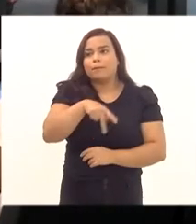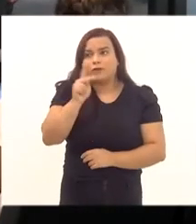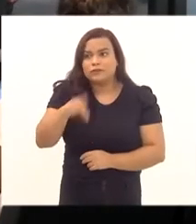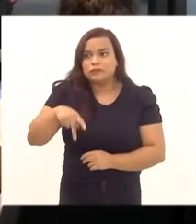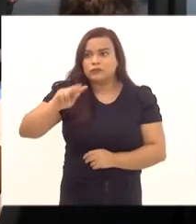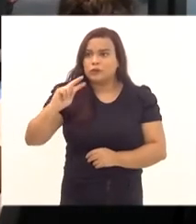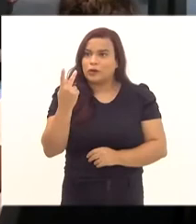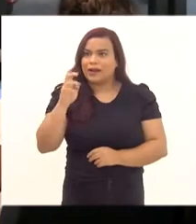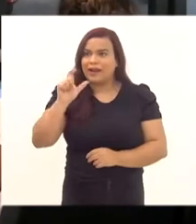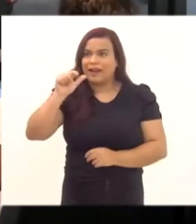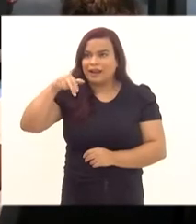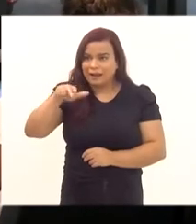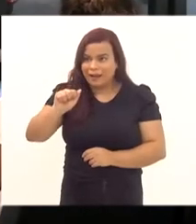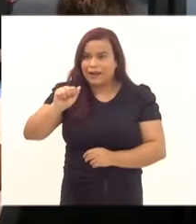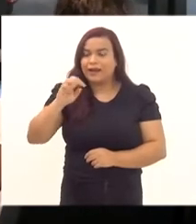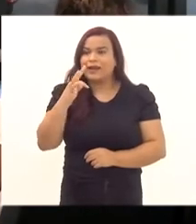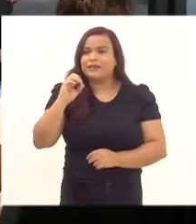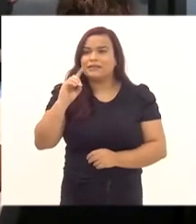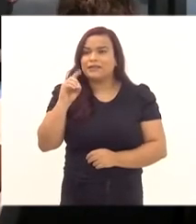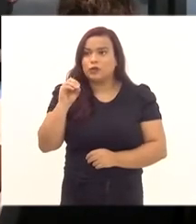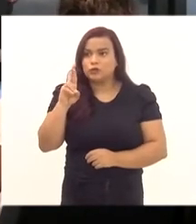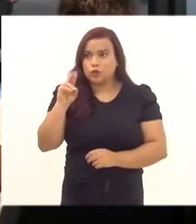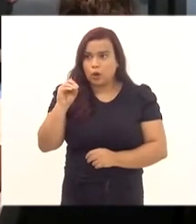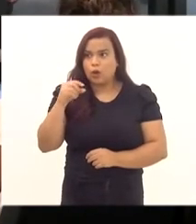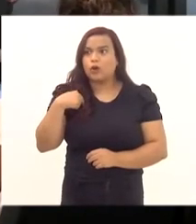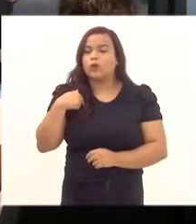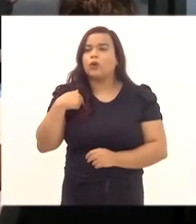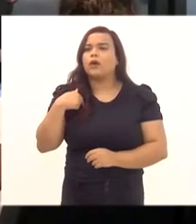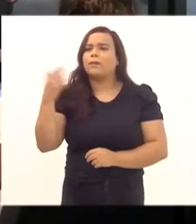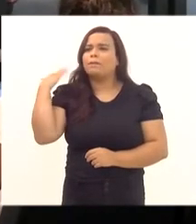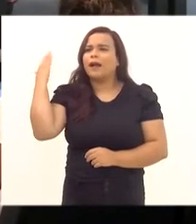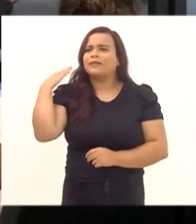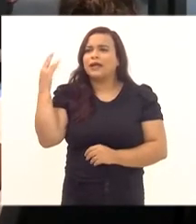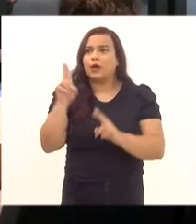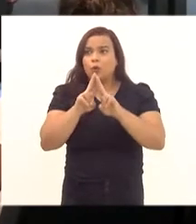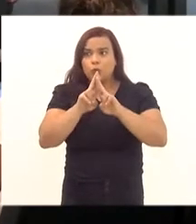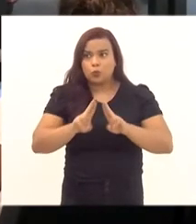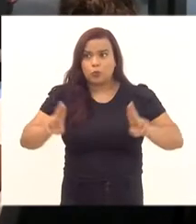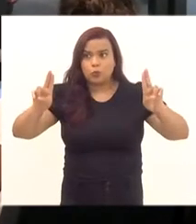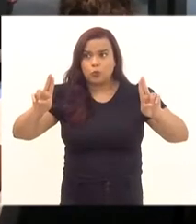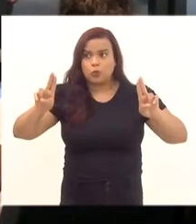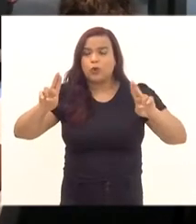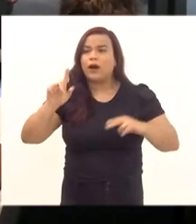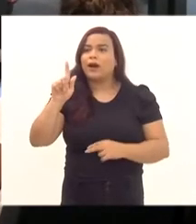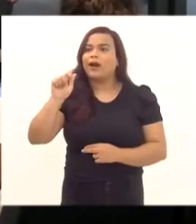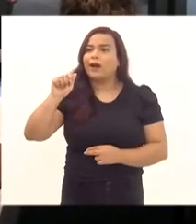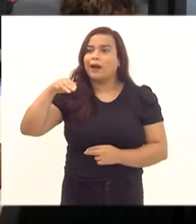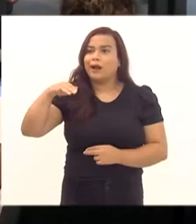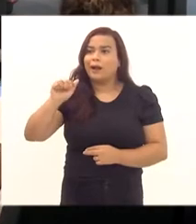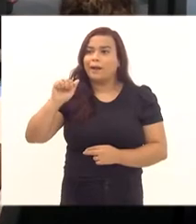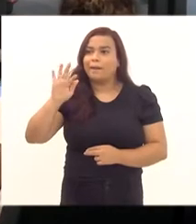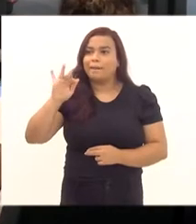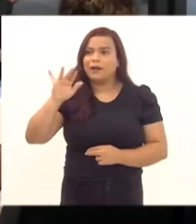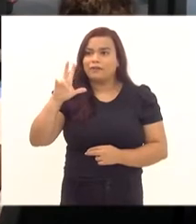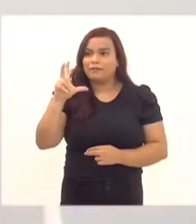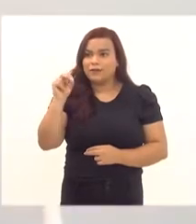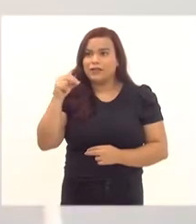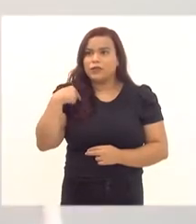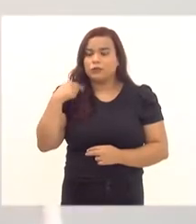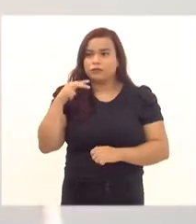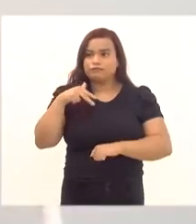quando eu cheguei Helena quando eu cheguei na Universidade Gama Filho como professor aos 22 anos que ele vem alguma filho